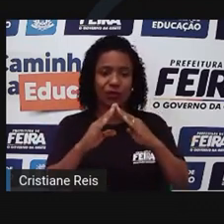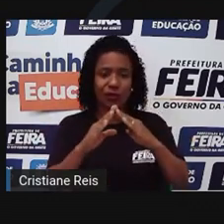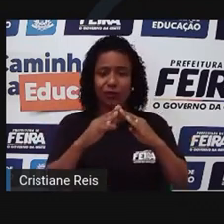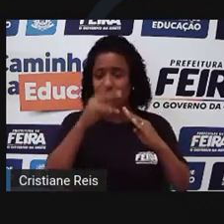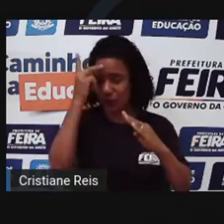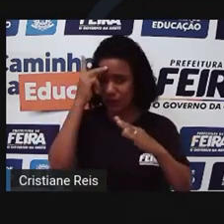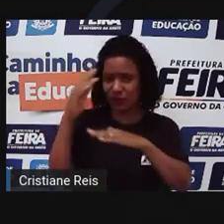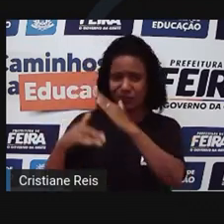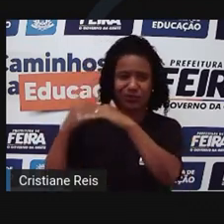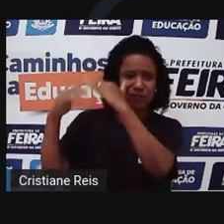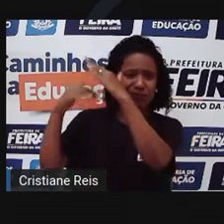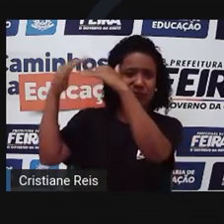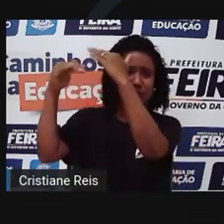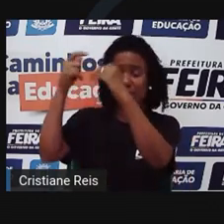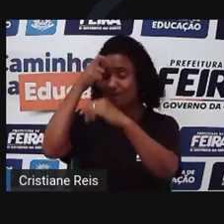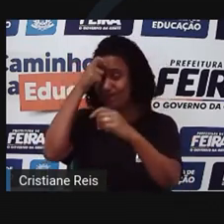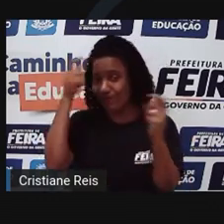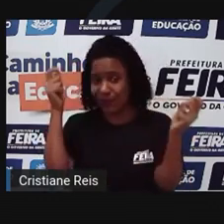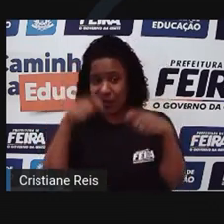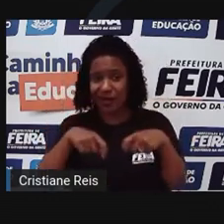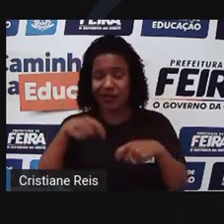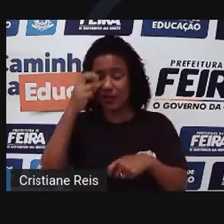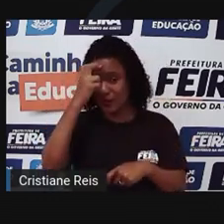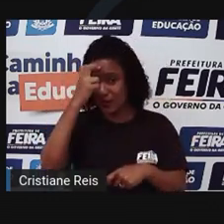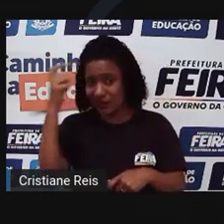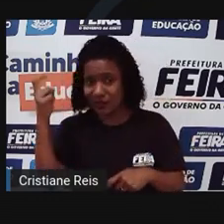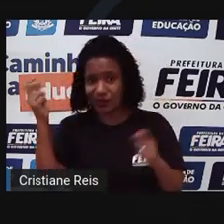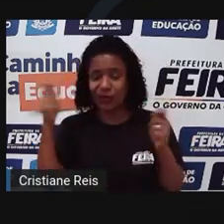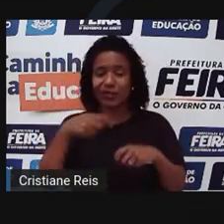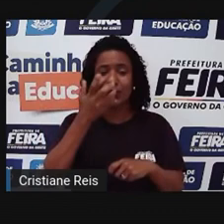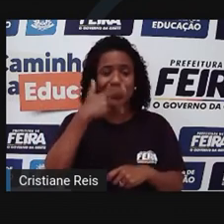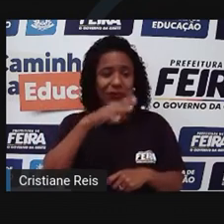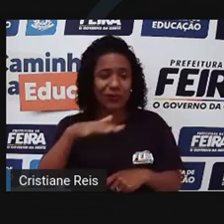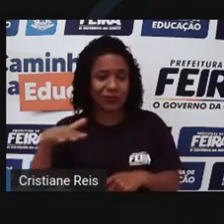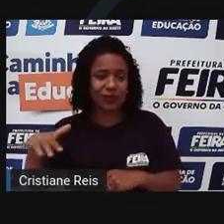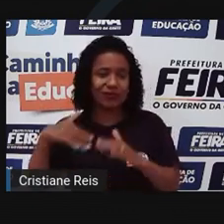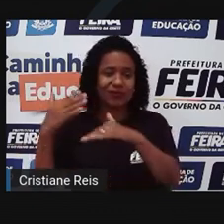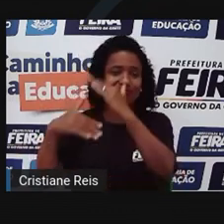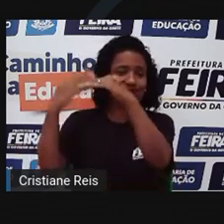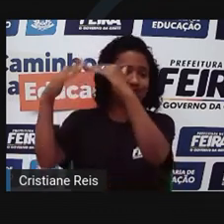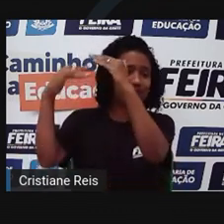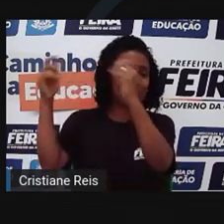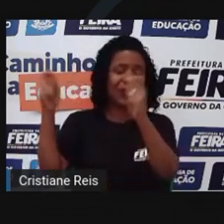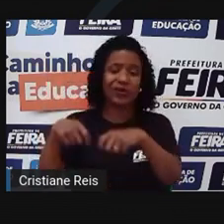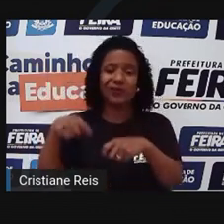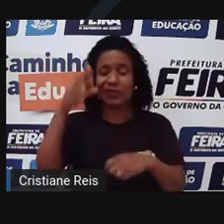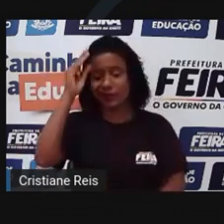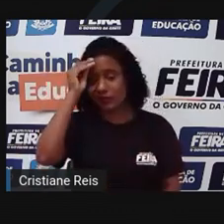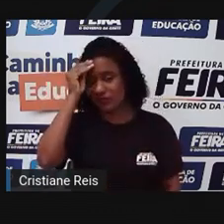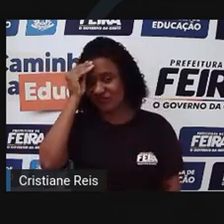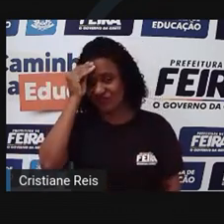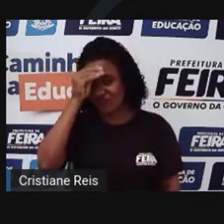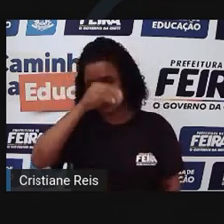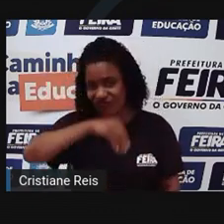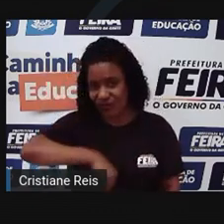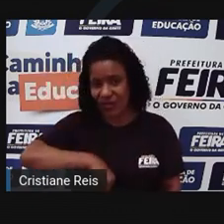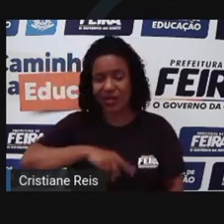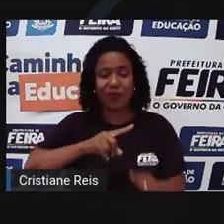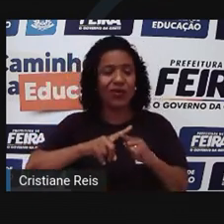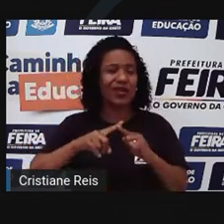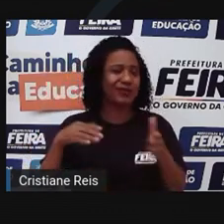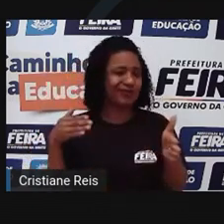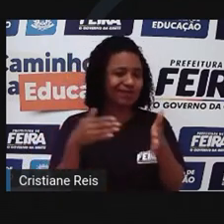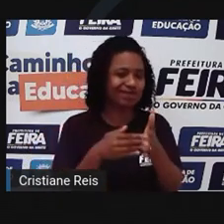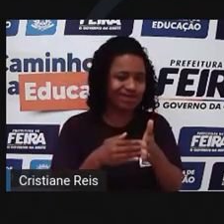muito capazes e inteligentes, crianças, e que vão se desestimulando ao longo da vida, tendo em vista os obstáculos que